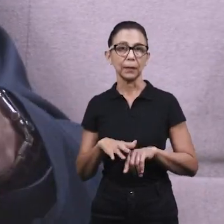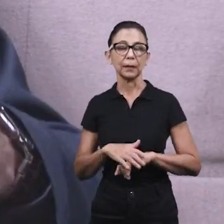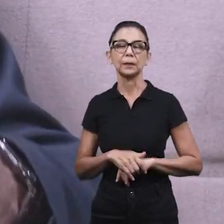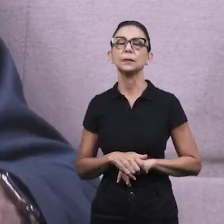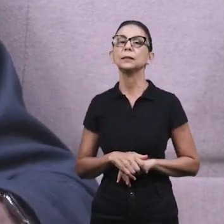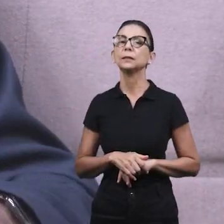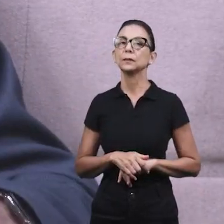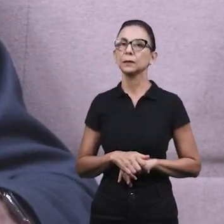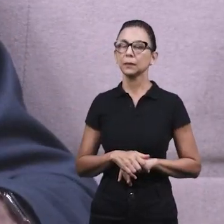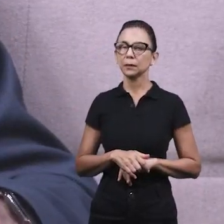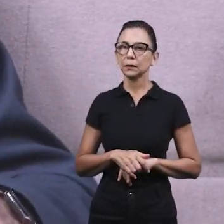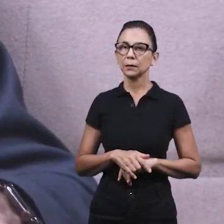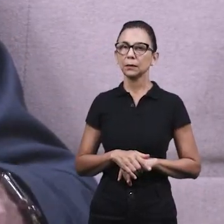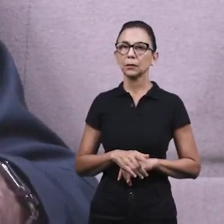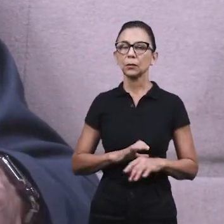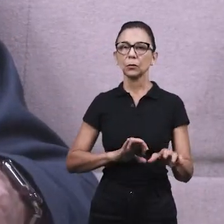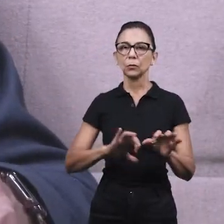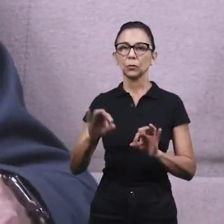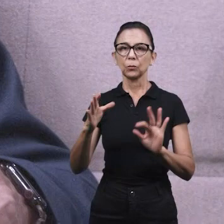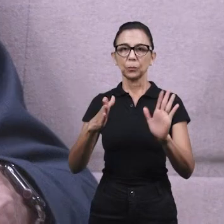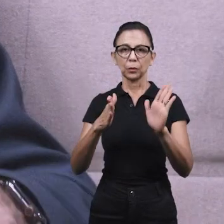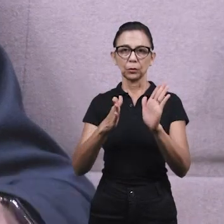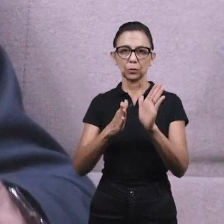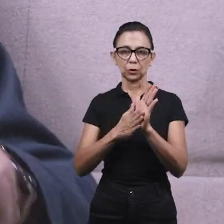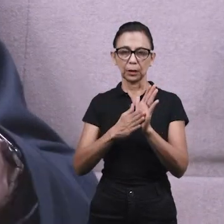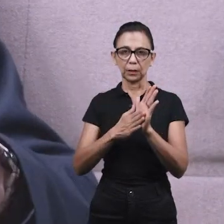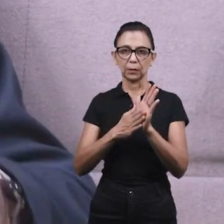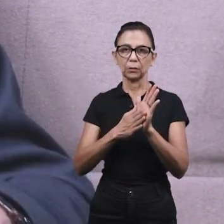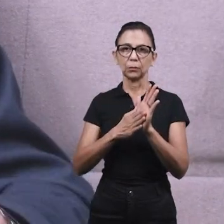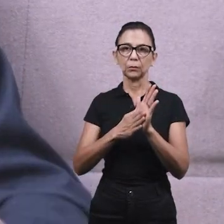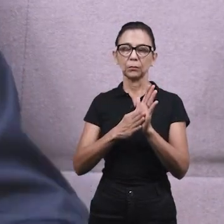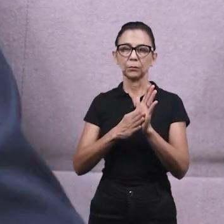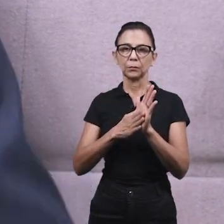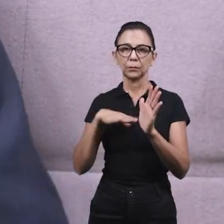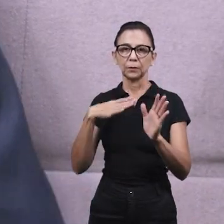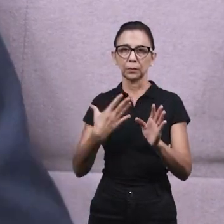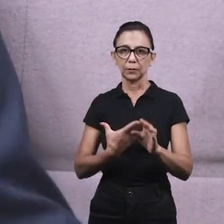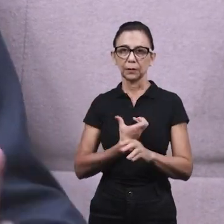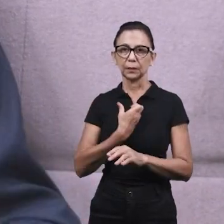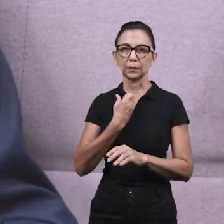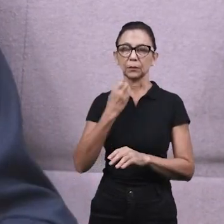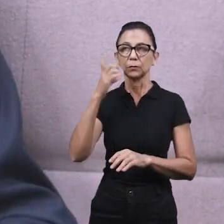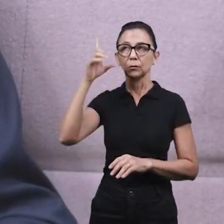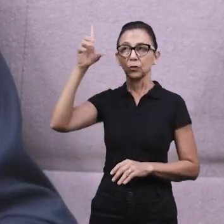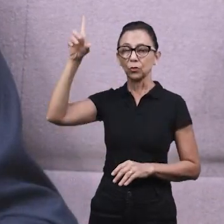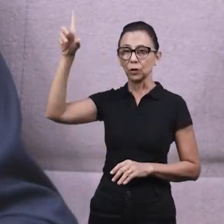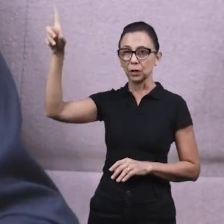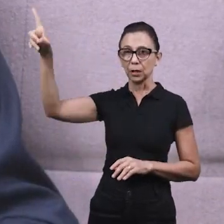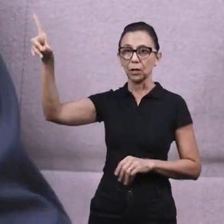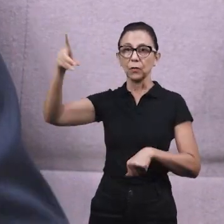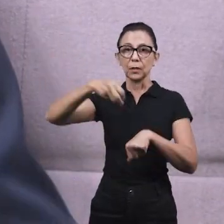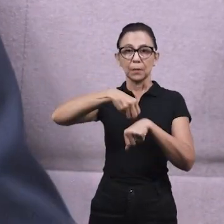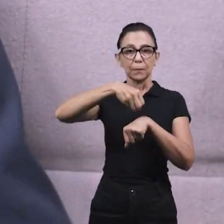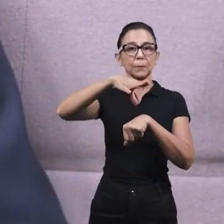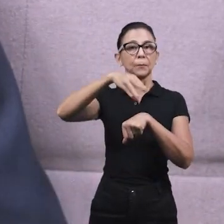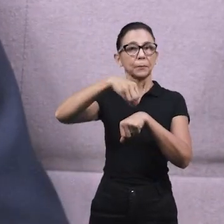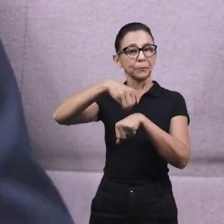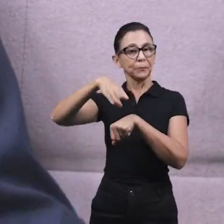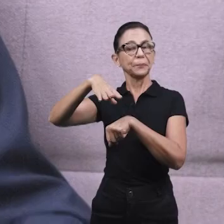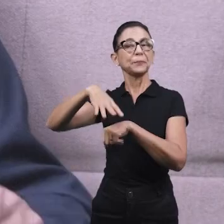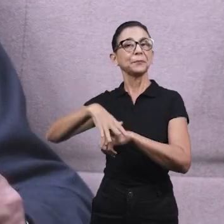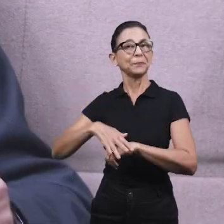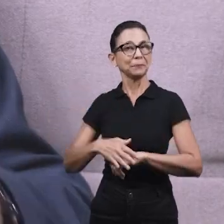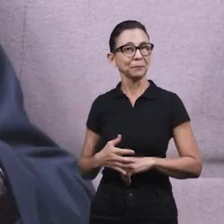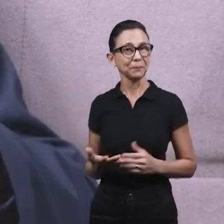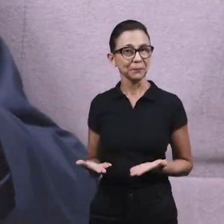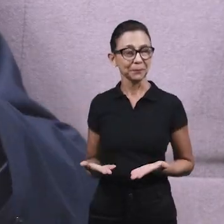o projeto profético de Deus para esse tempo. Mas a igreja